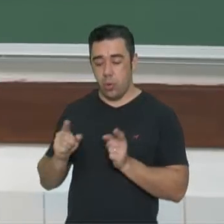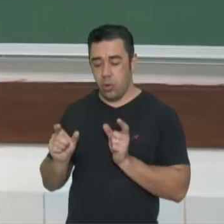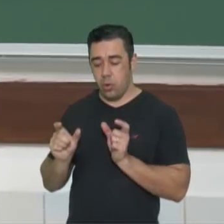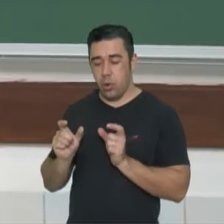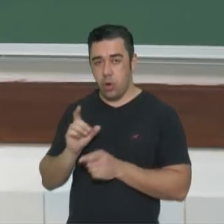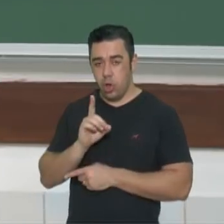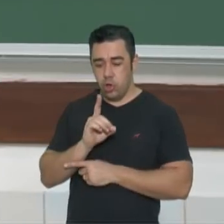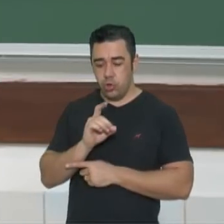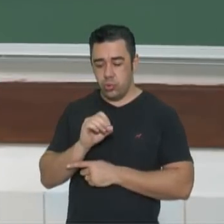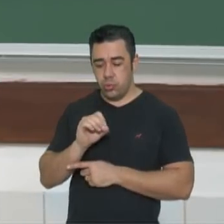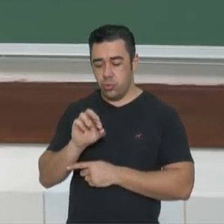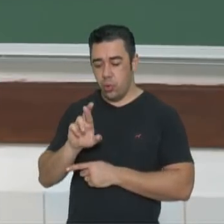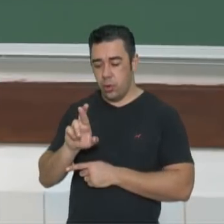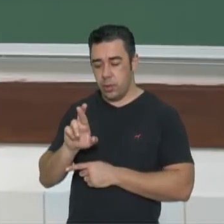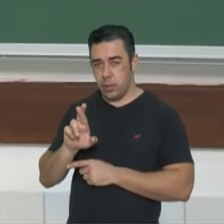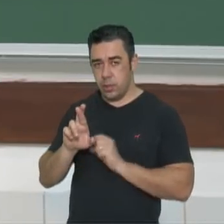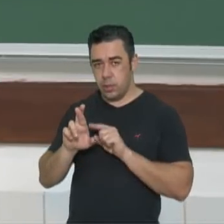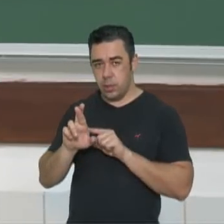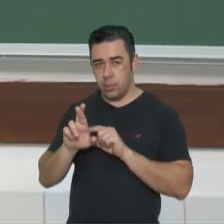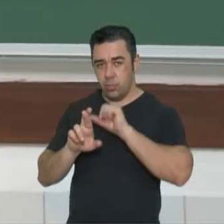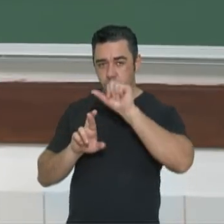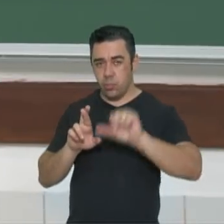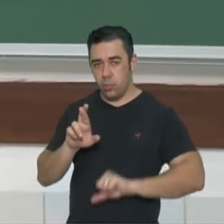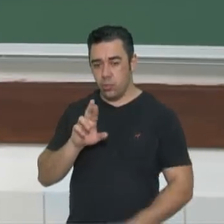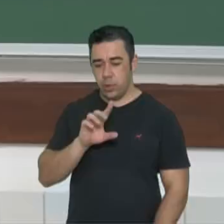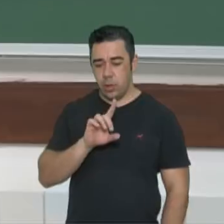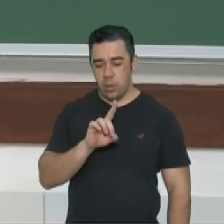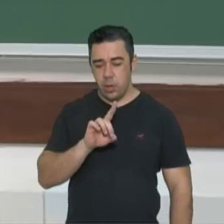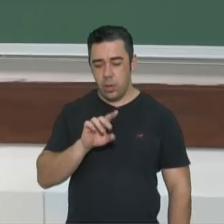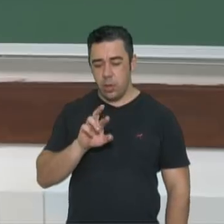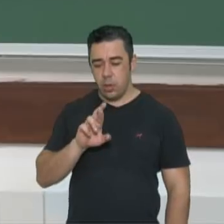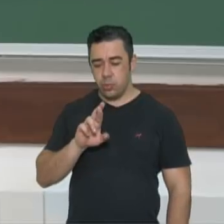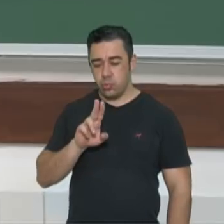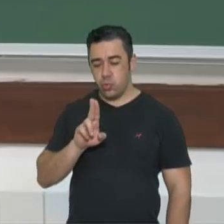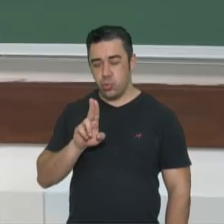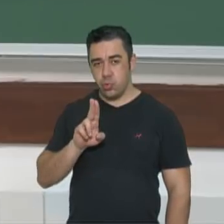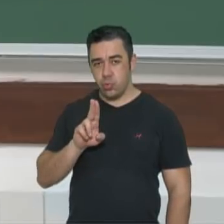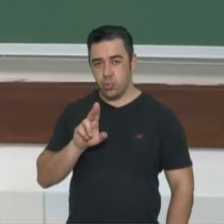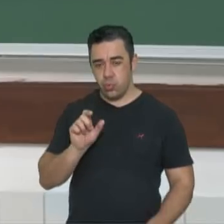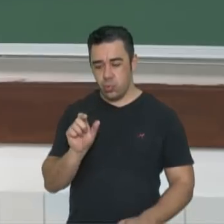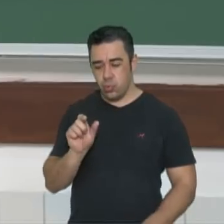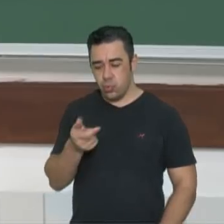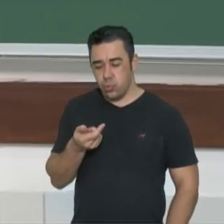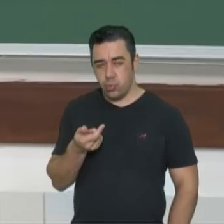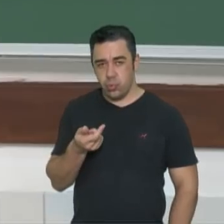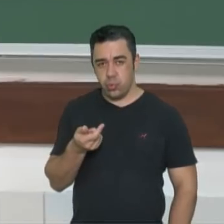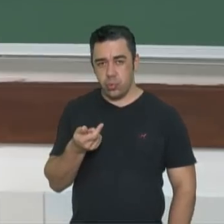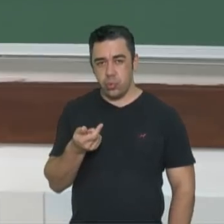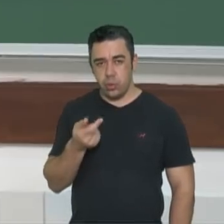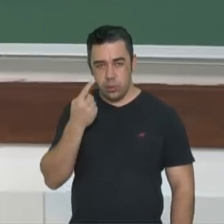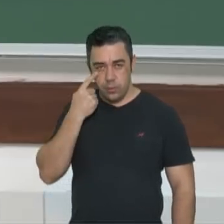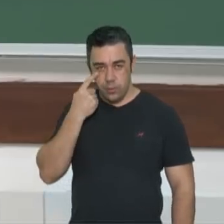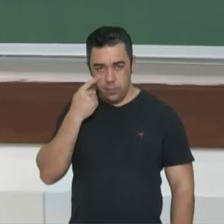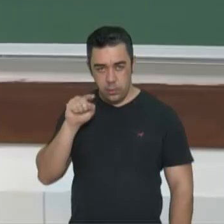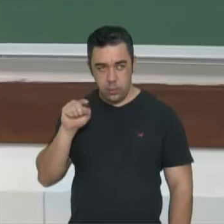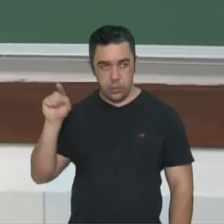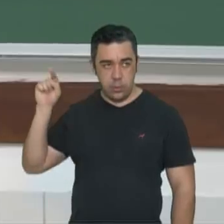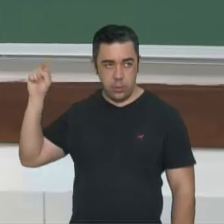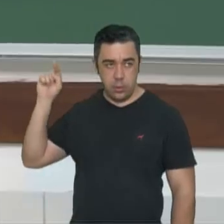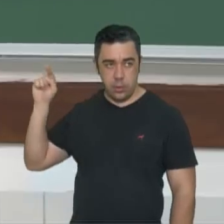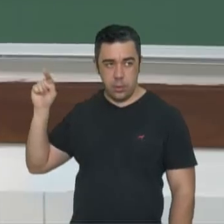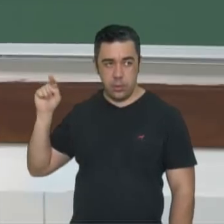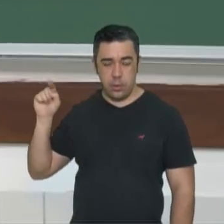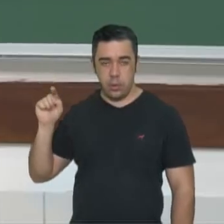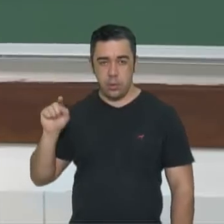ó, dormir, dormir. O que eu faço? Dentro da mesma sílaba, não sílabas separadas, eu troco as letras.